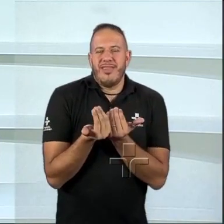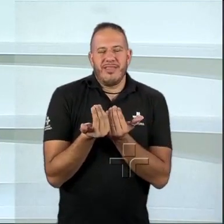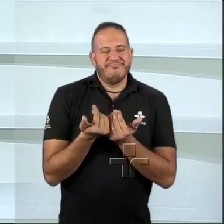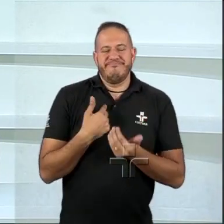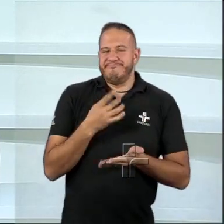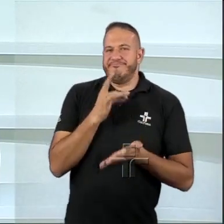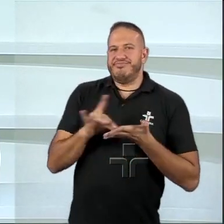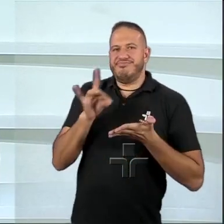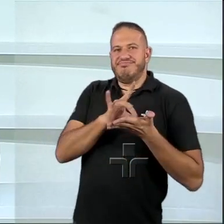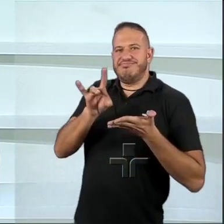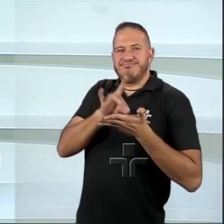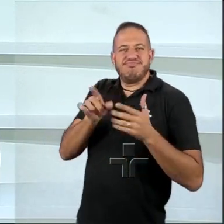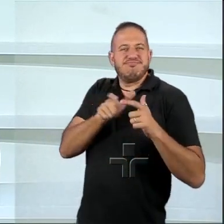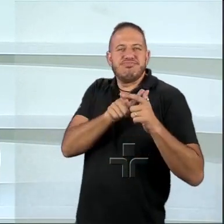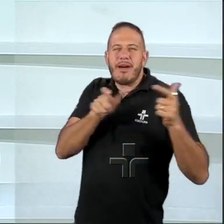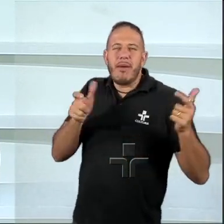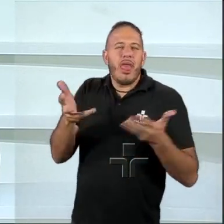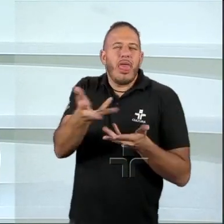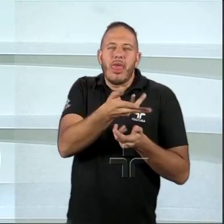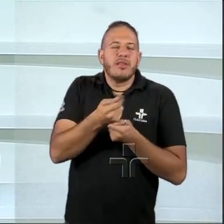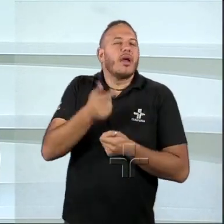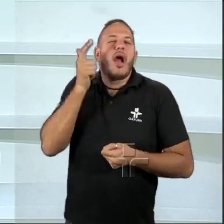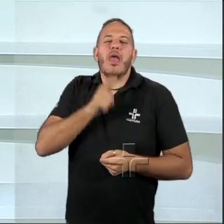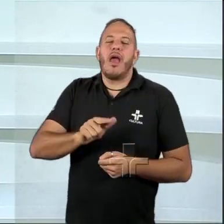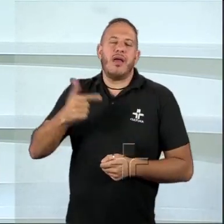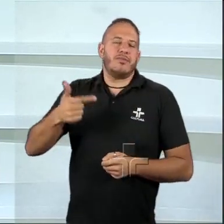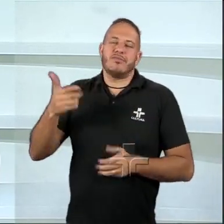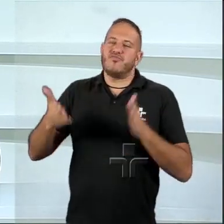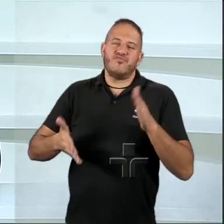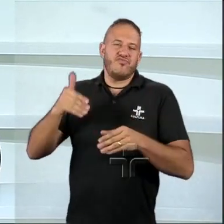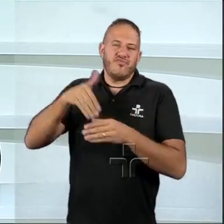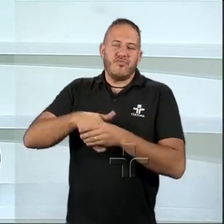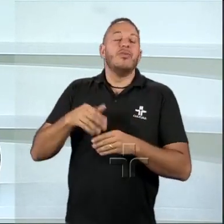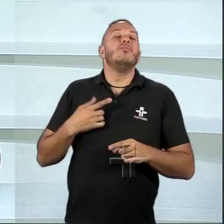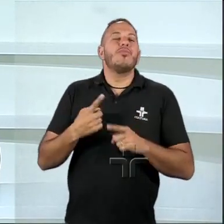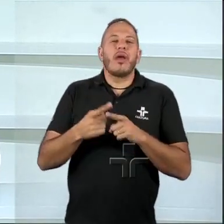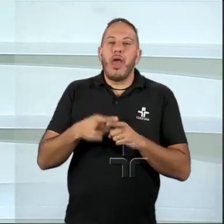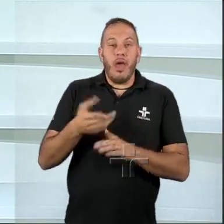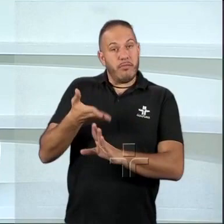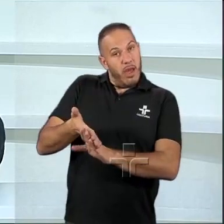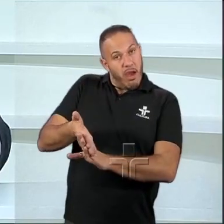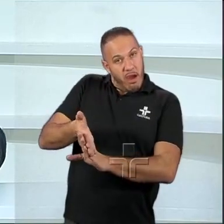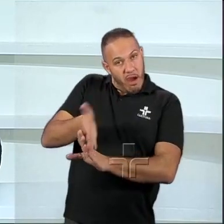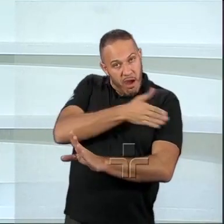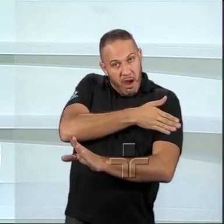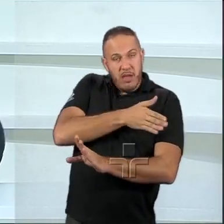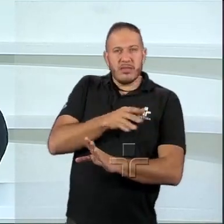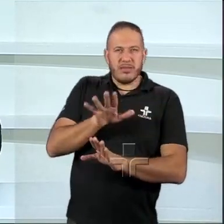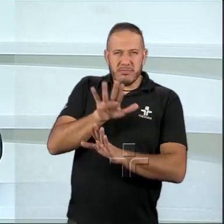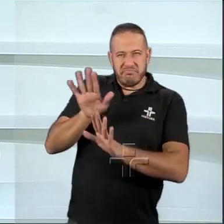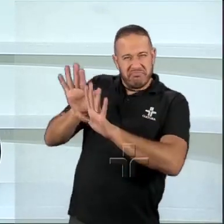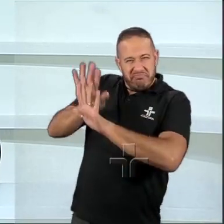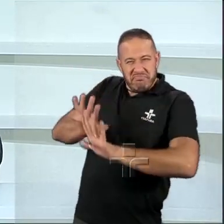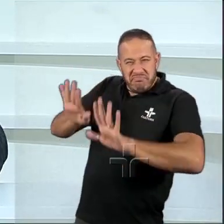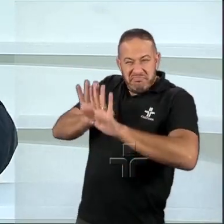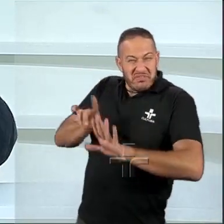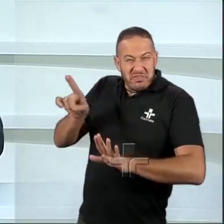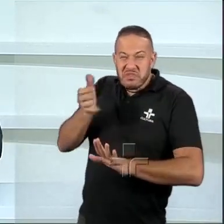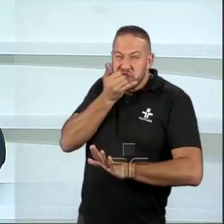mas pequena, de ganhar a eleição no segundo turno. Por quê? Porque foi construída uma imagem do PT